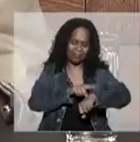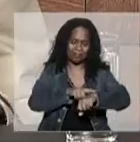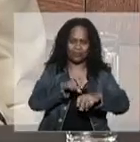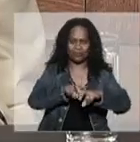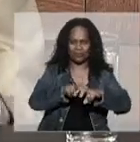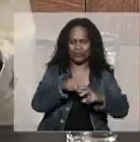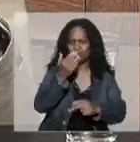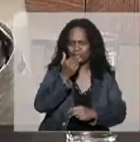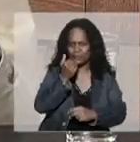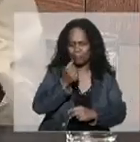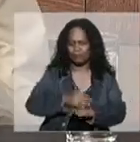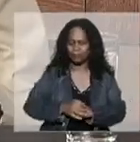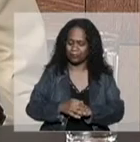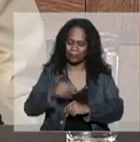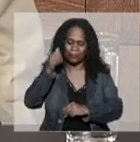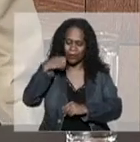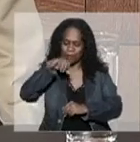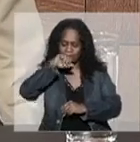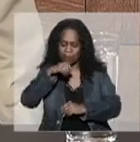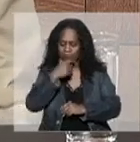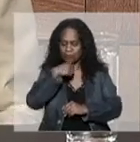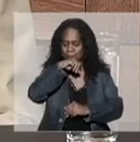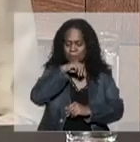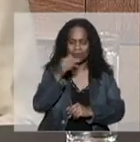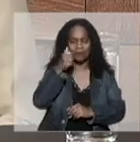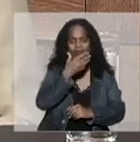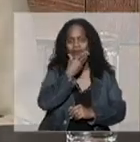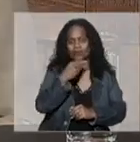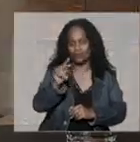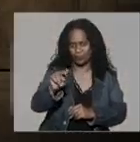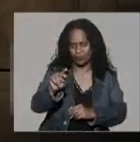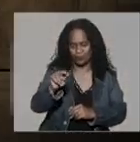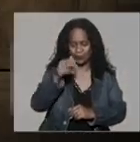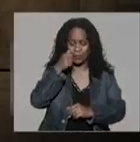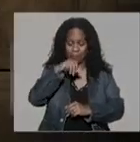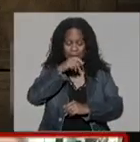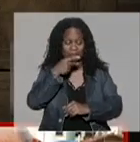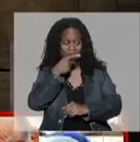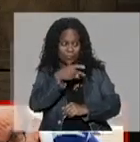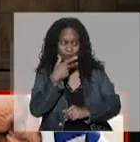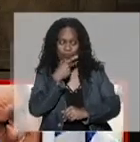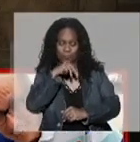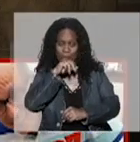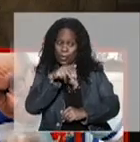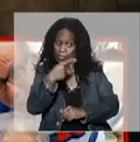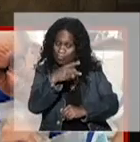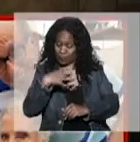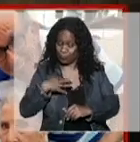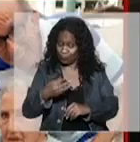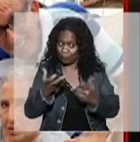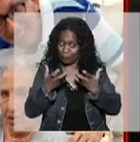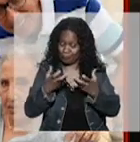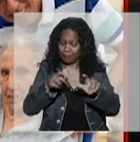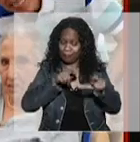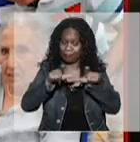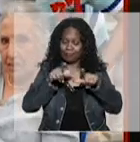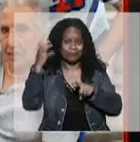jantar, parecida com essa aqui, estava minha mãe aí, meu pai aqui, meu irmão ali. E ela falou, Aldair, seu filho quer trabalhar em